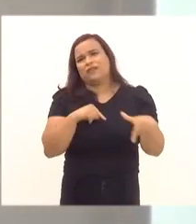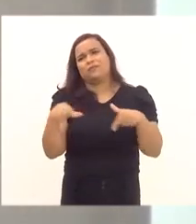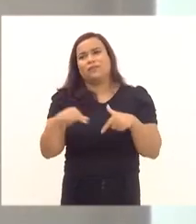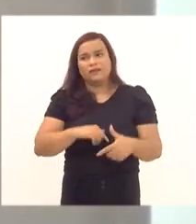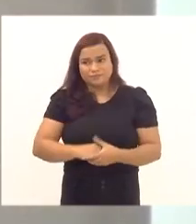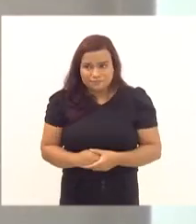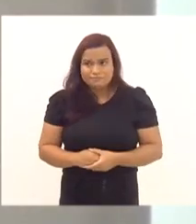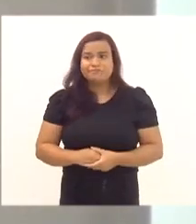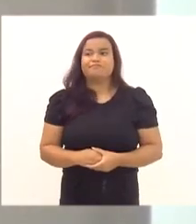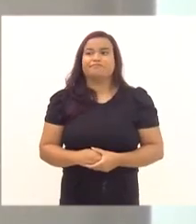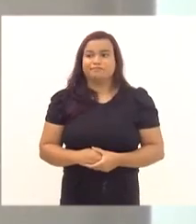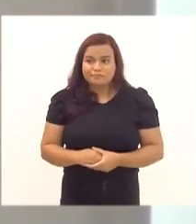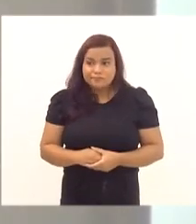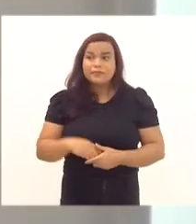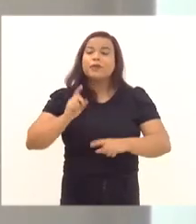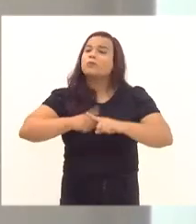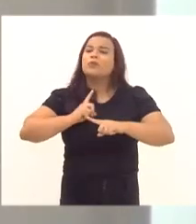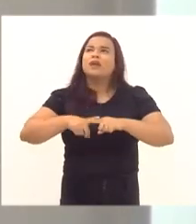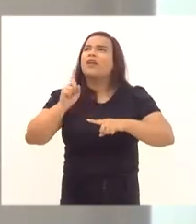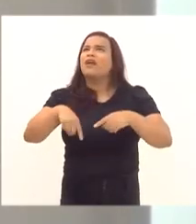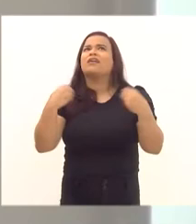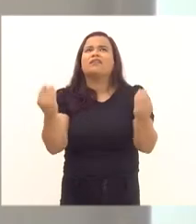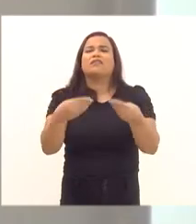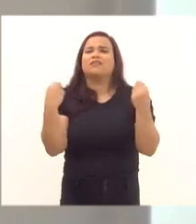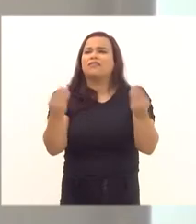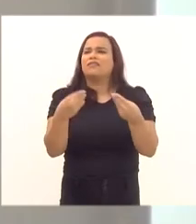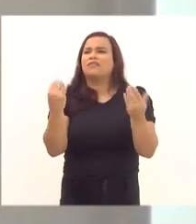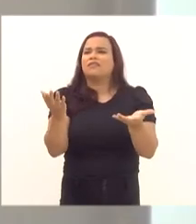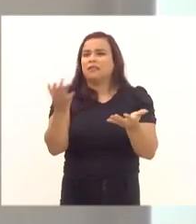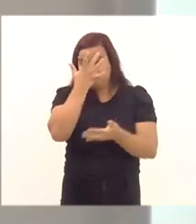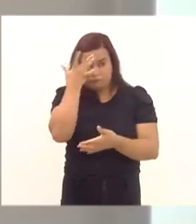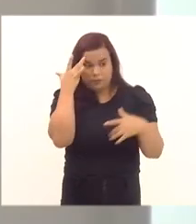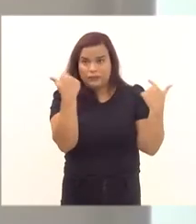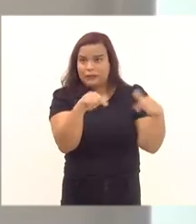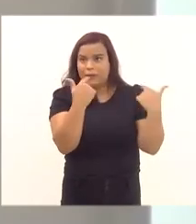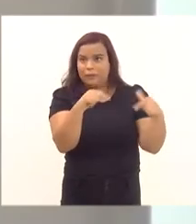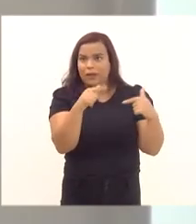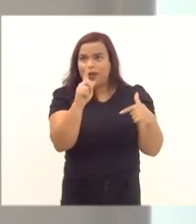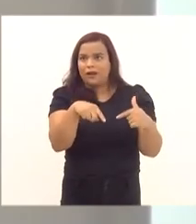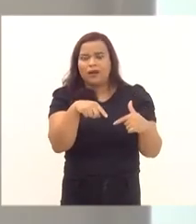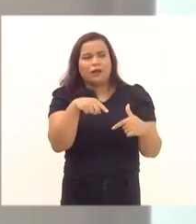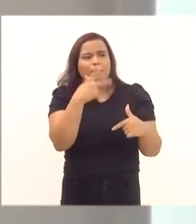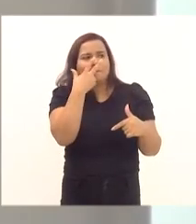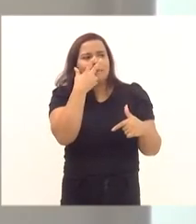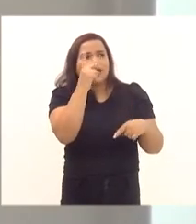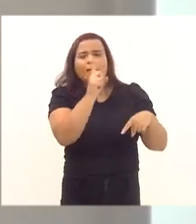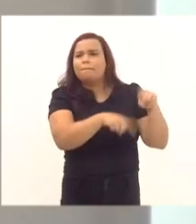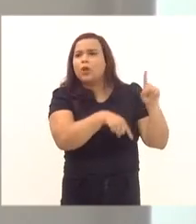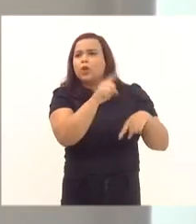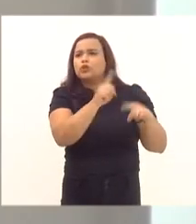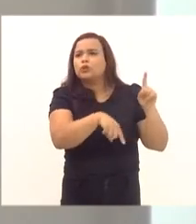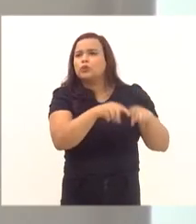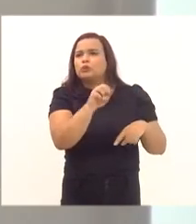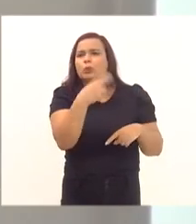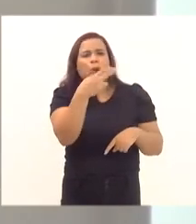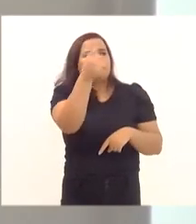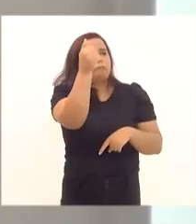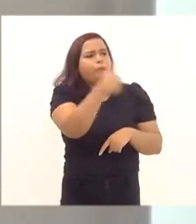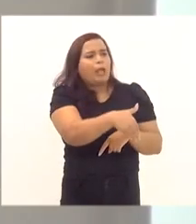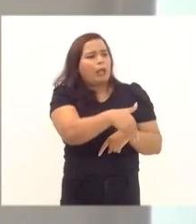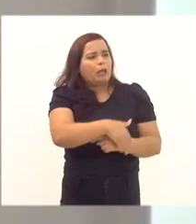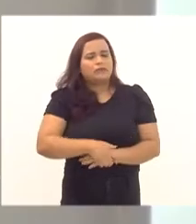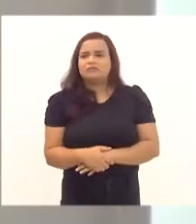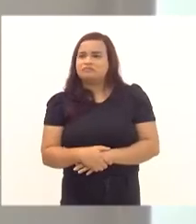é porque é assim é colocar os trabalhadores como coisa como nada e